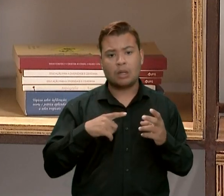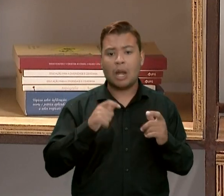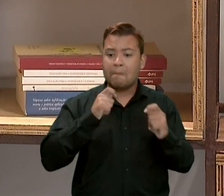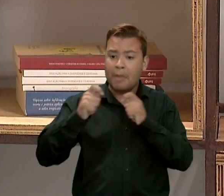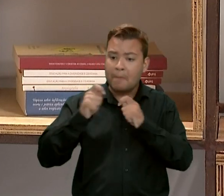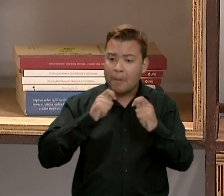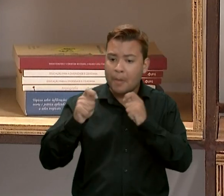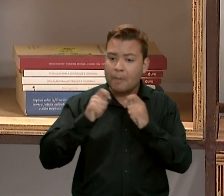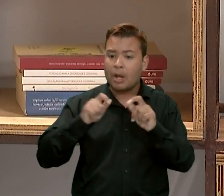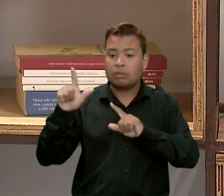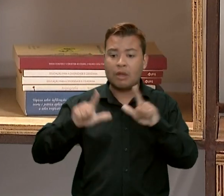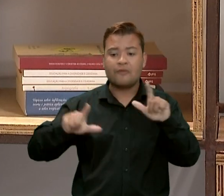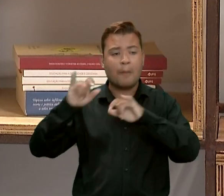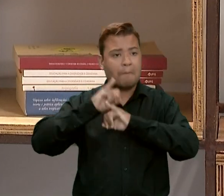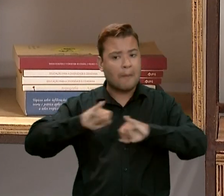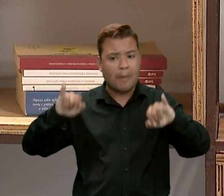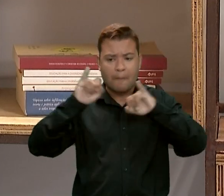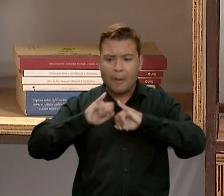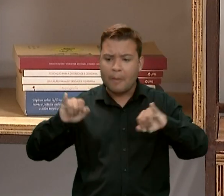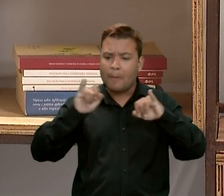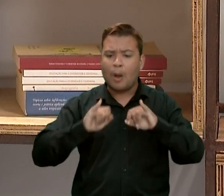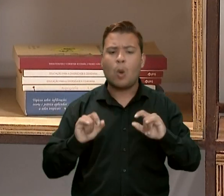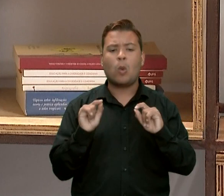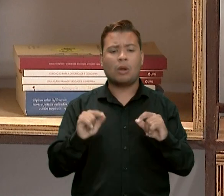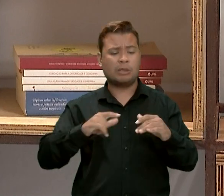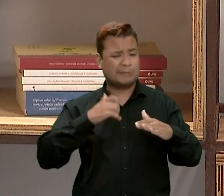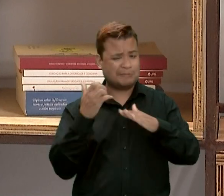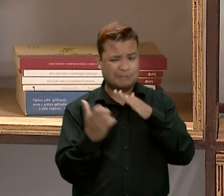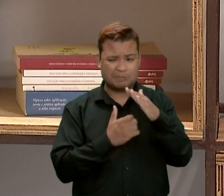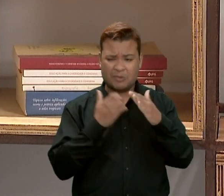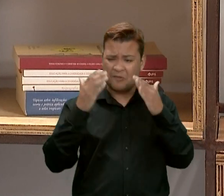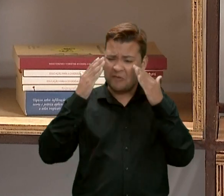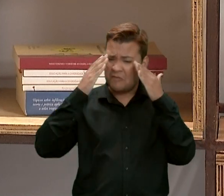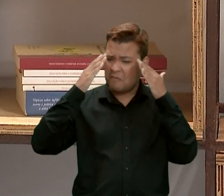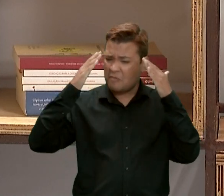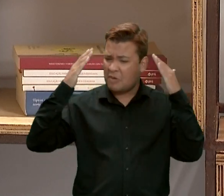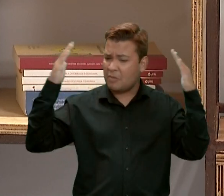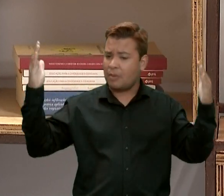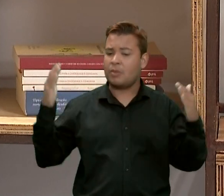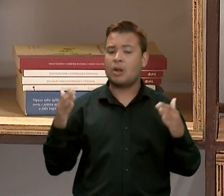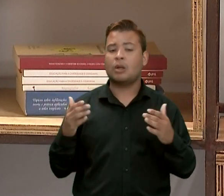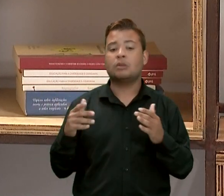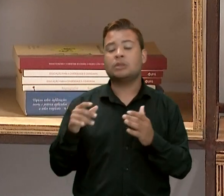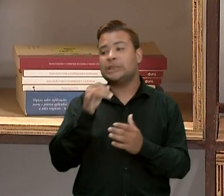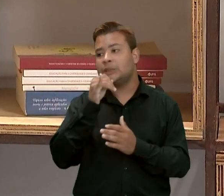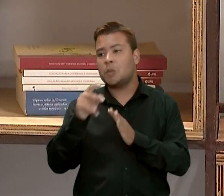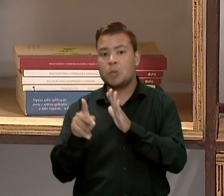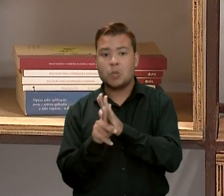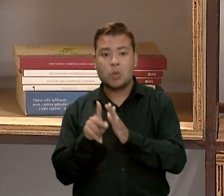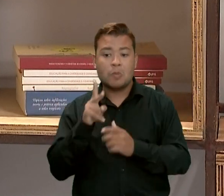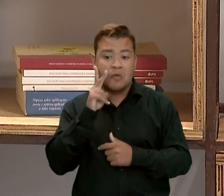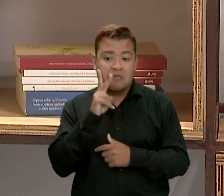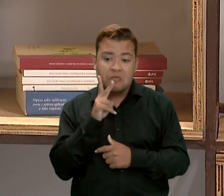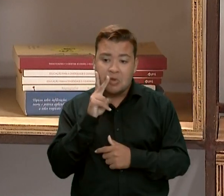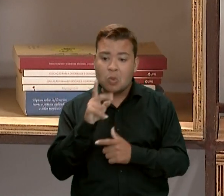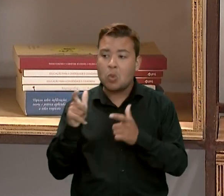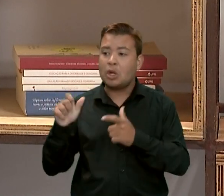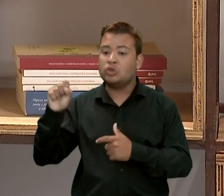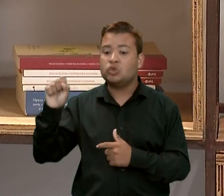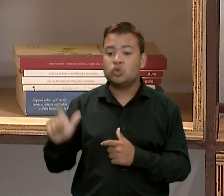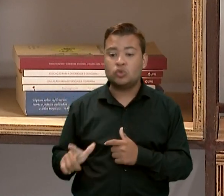reportagens na televisão, que até grandes empresas e famosas empresas no Sul, agora de vinho, houve